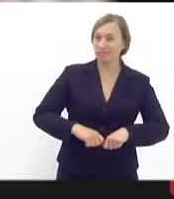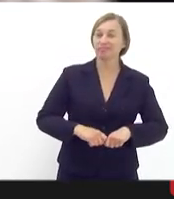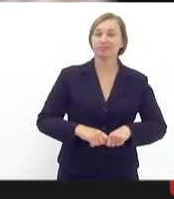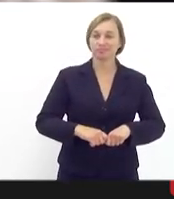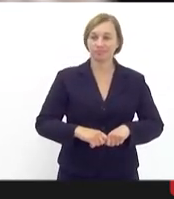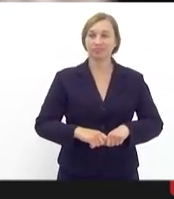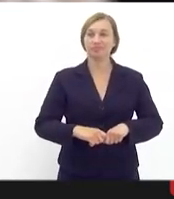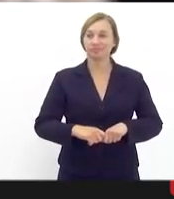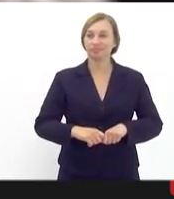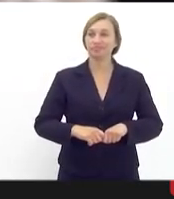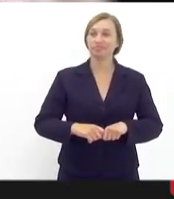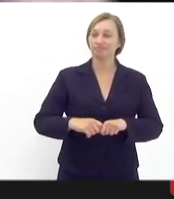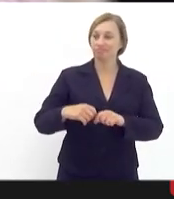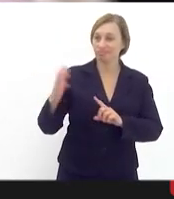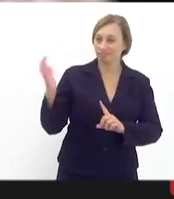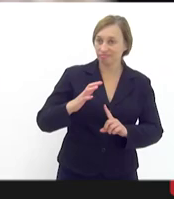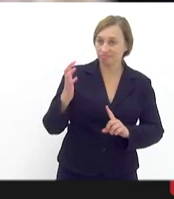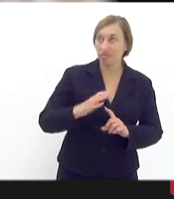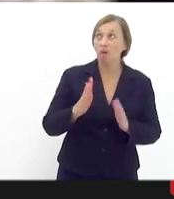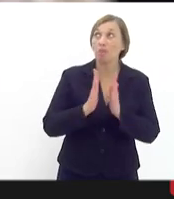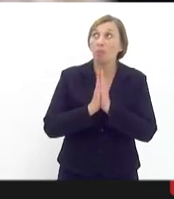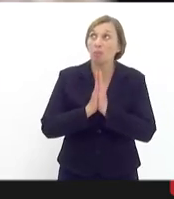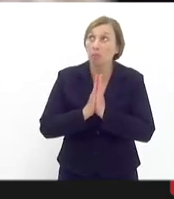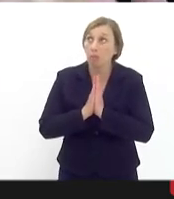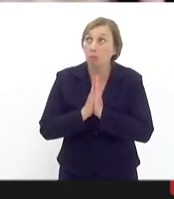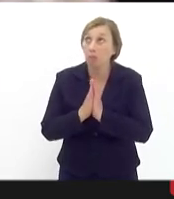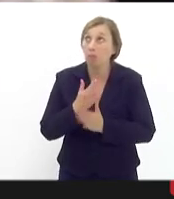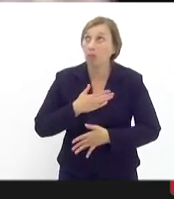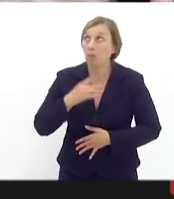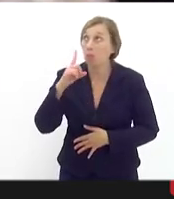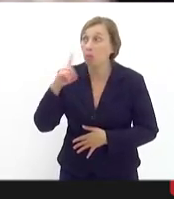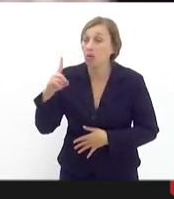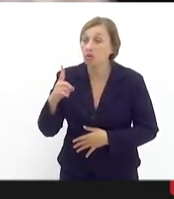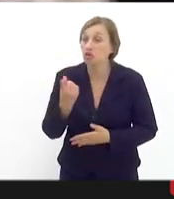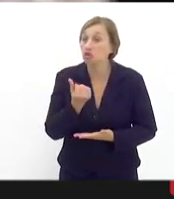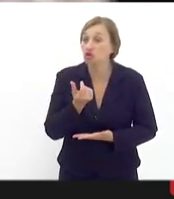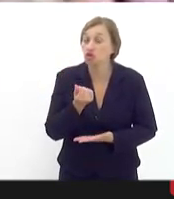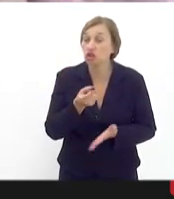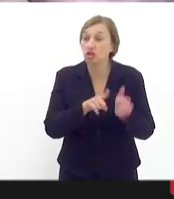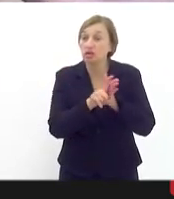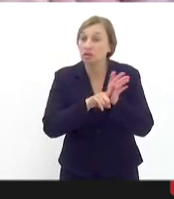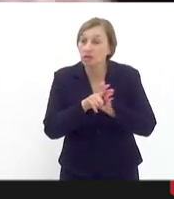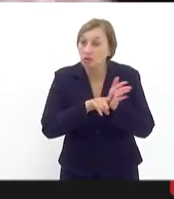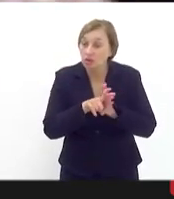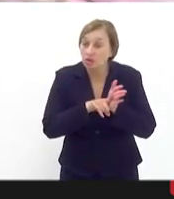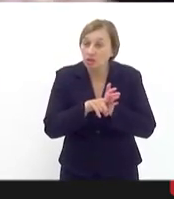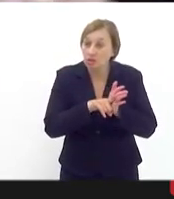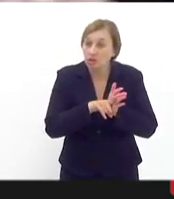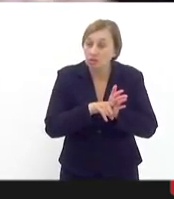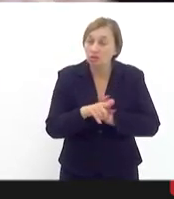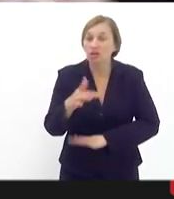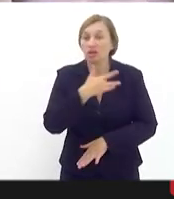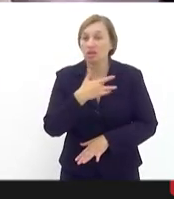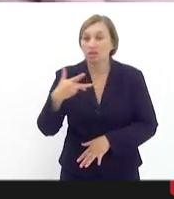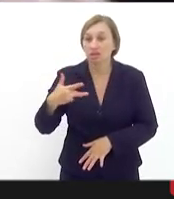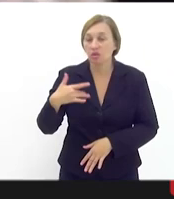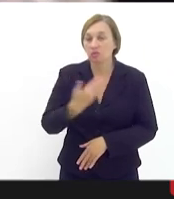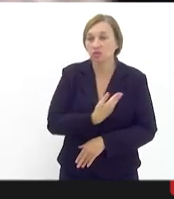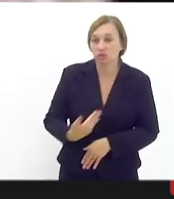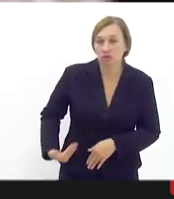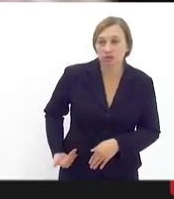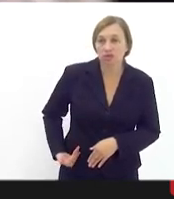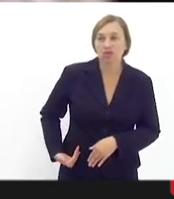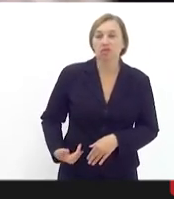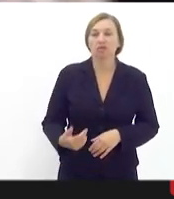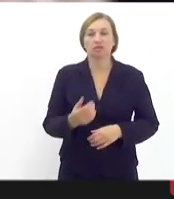de influenciar nessa direção, pelo amor de Deus, coloquem dinheiro em pesquisa sobre saúde pública na